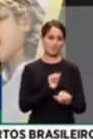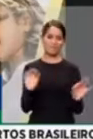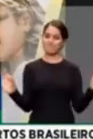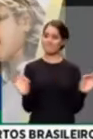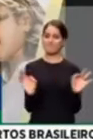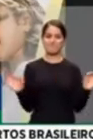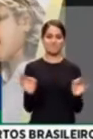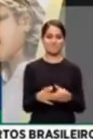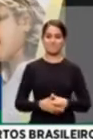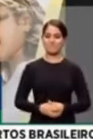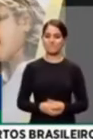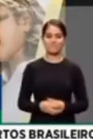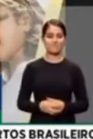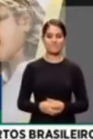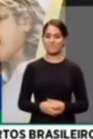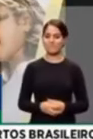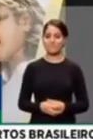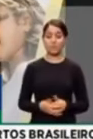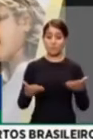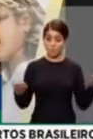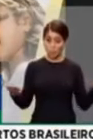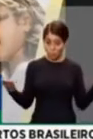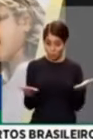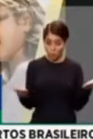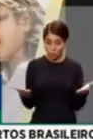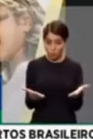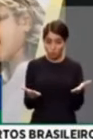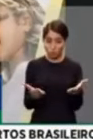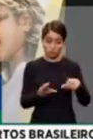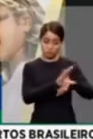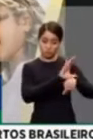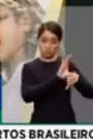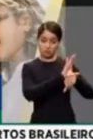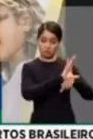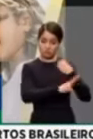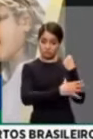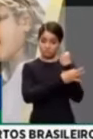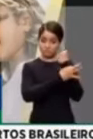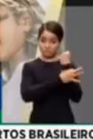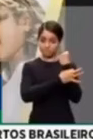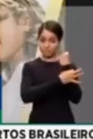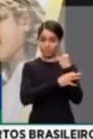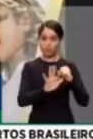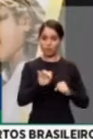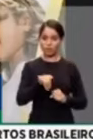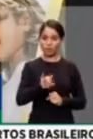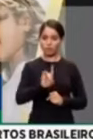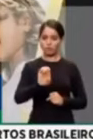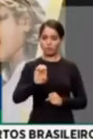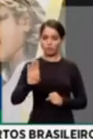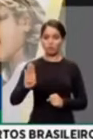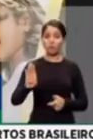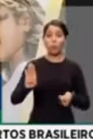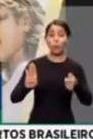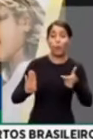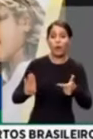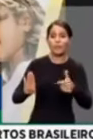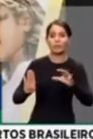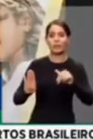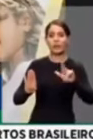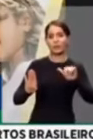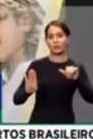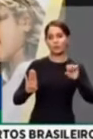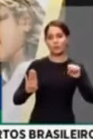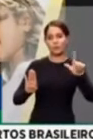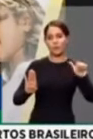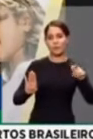Deu força constitucional quase como uma cláusula pétrea, uma lei que é uma conquista de todo